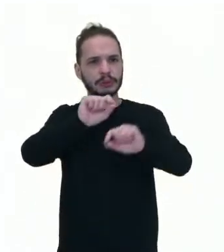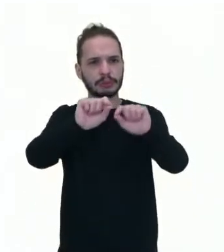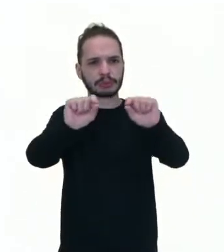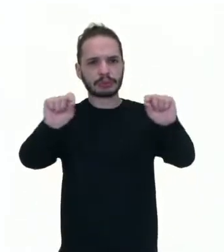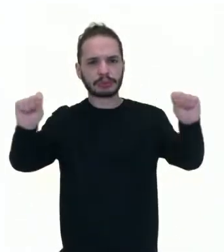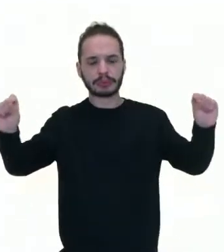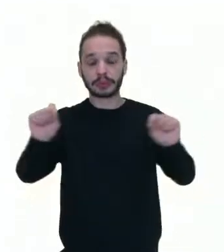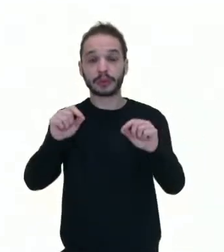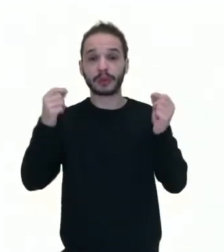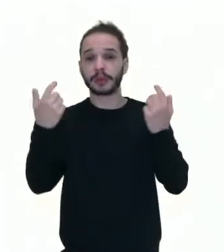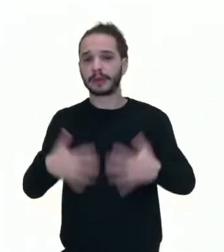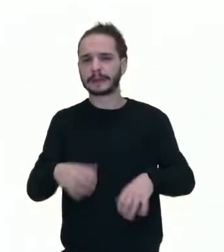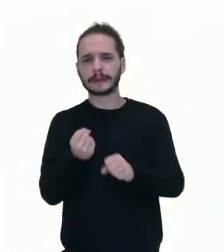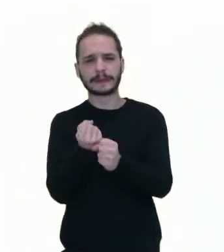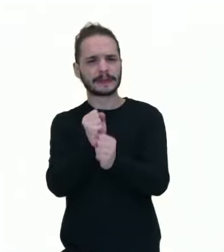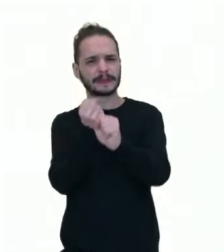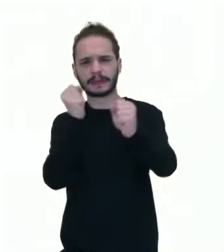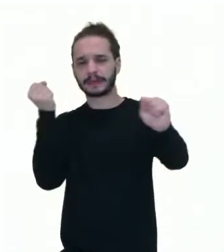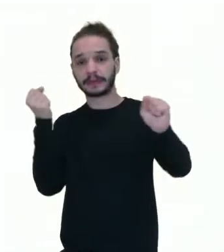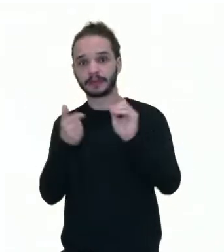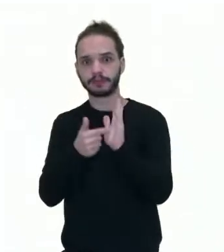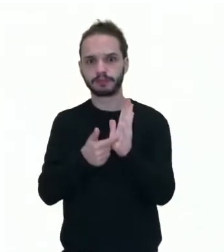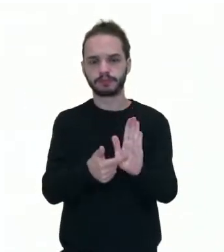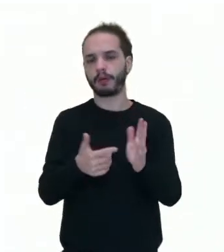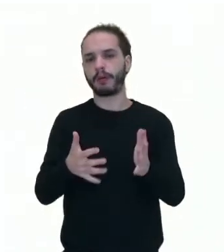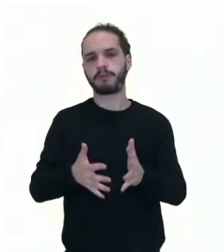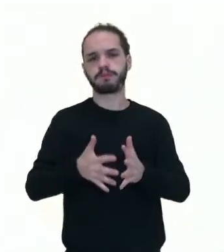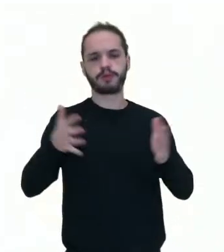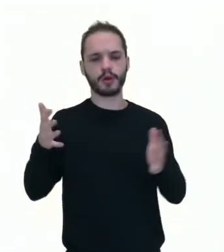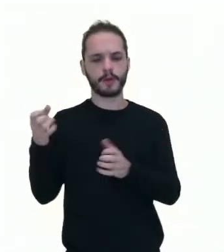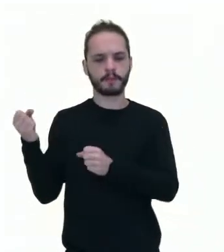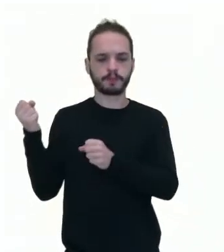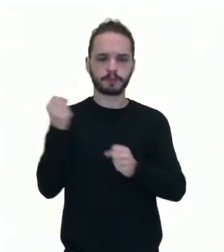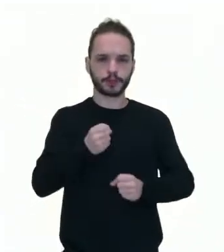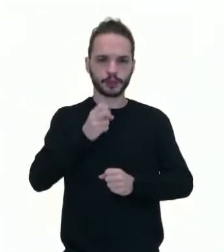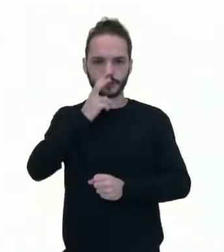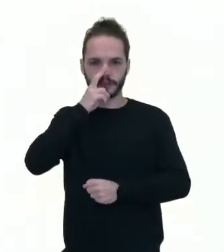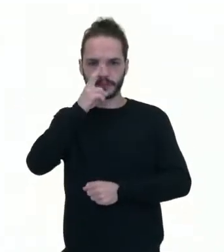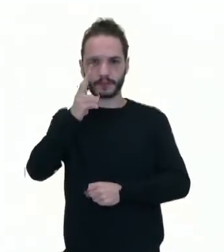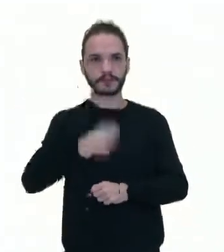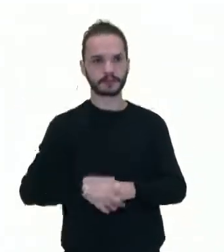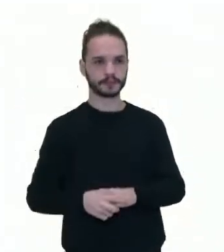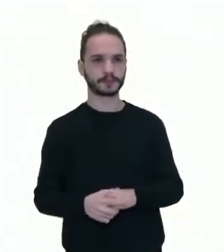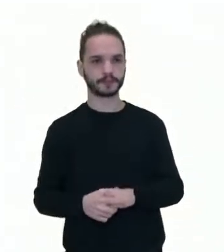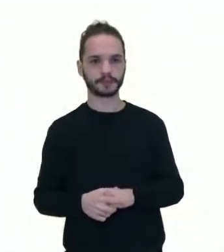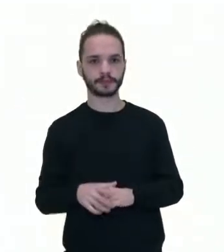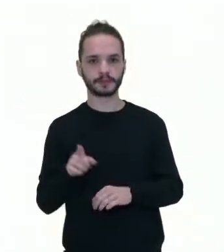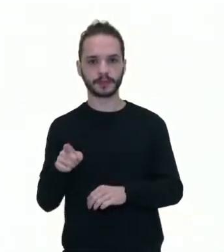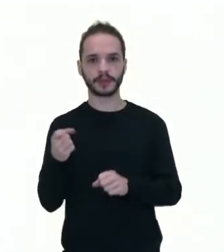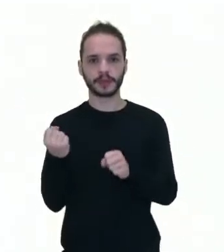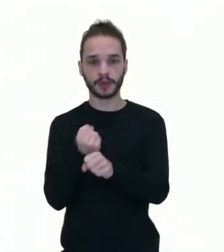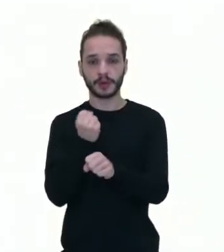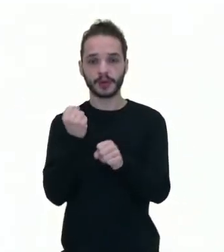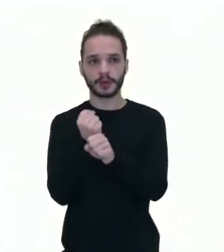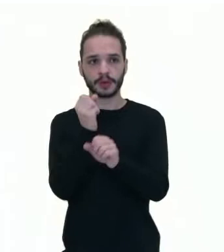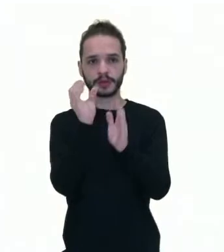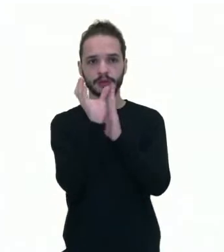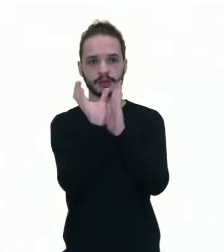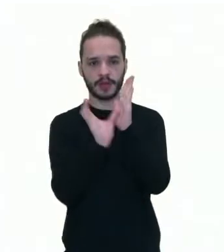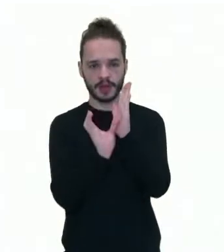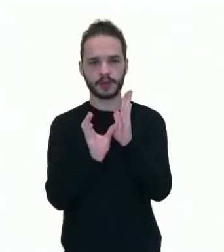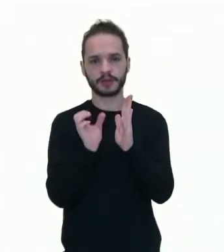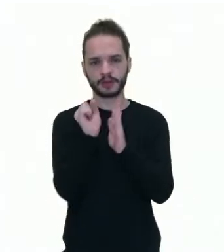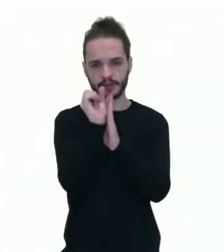Algo realmente grandioso para mostrar como era grande o poder do rei, né? E ele foi construído lá no século XVII, né, a mando do rei